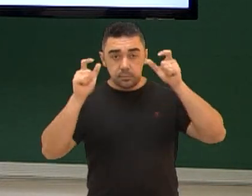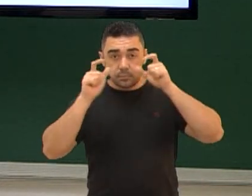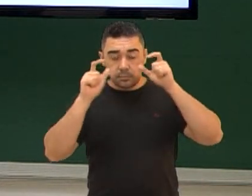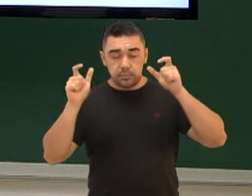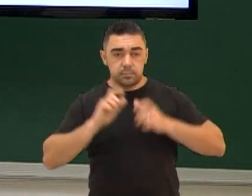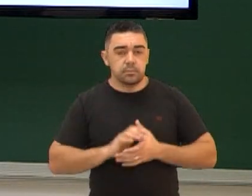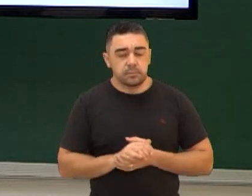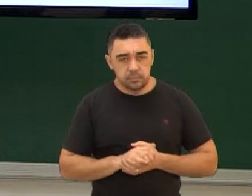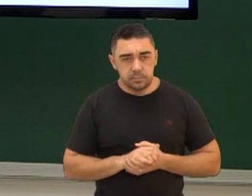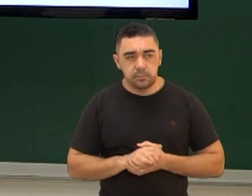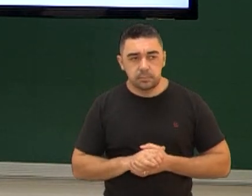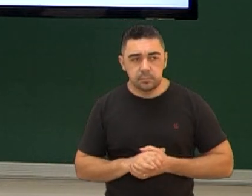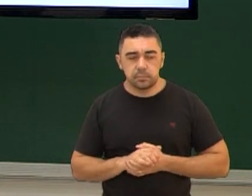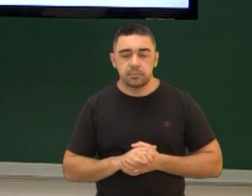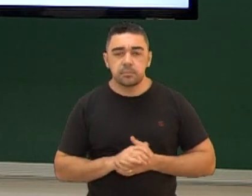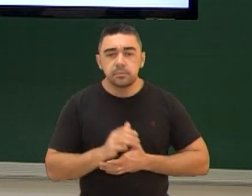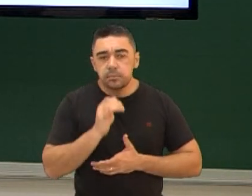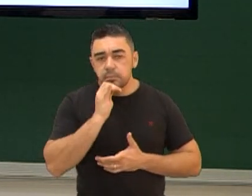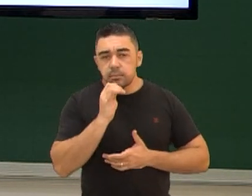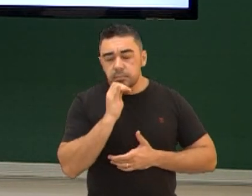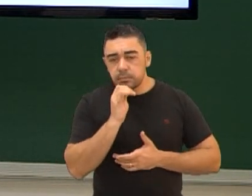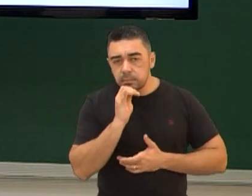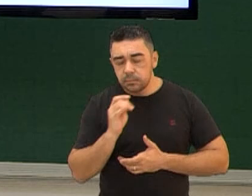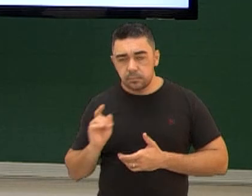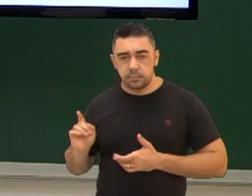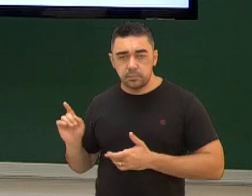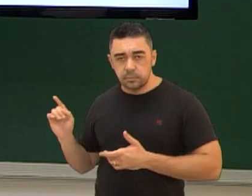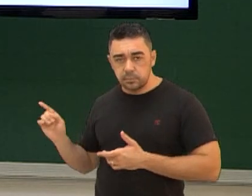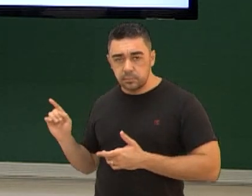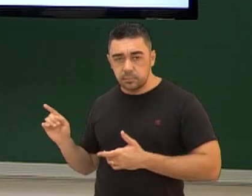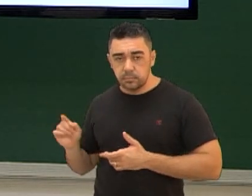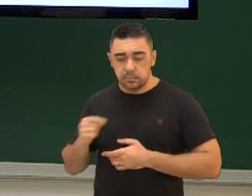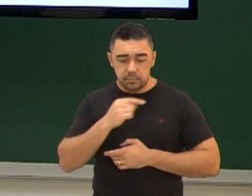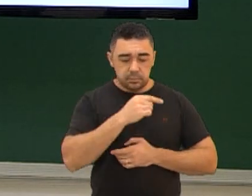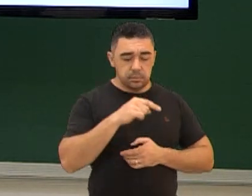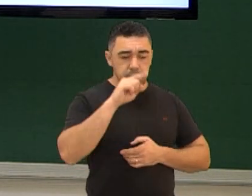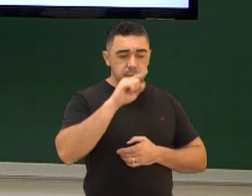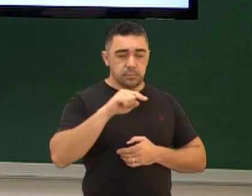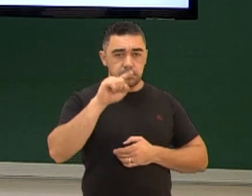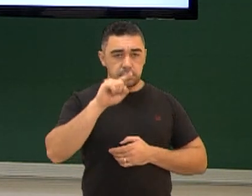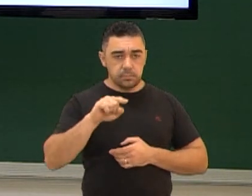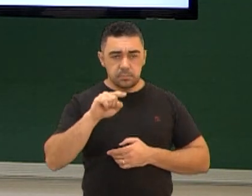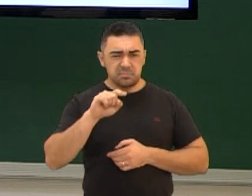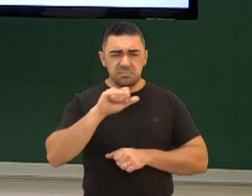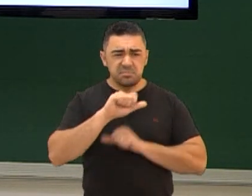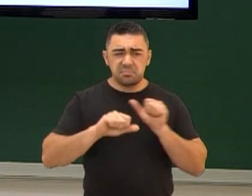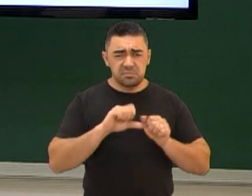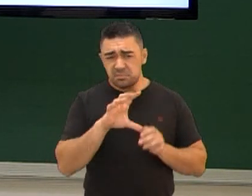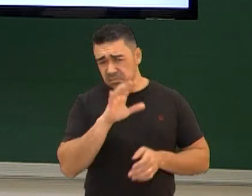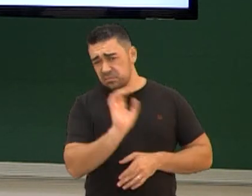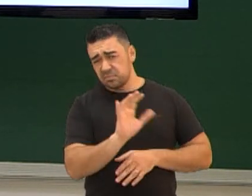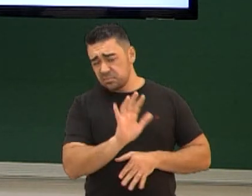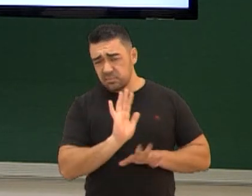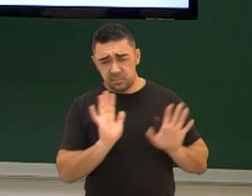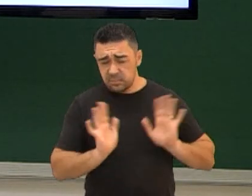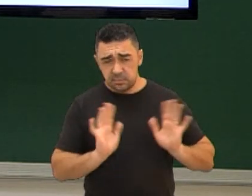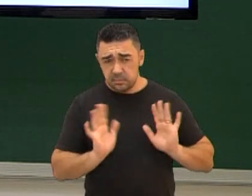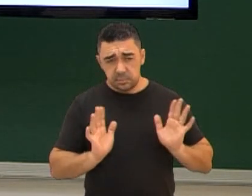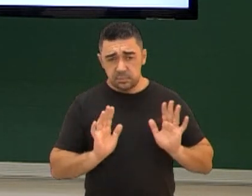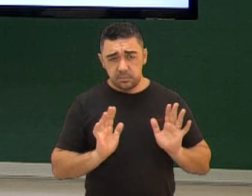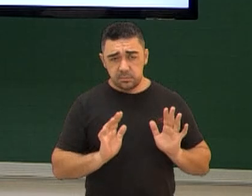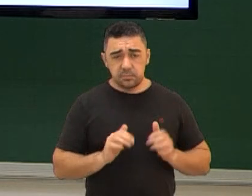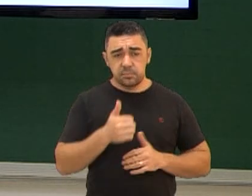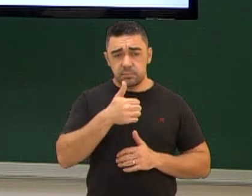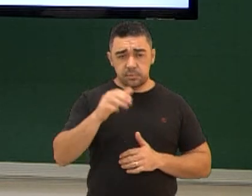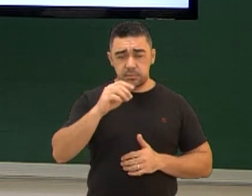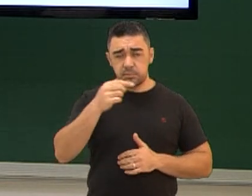tá? É que aqui é micro. Você não precisa nem transformar. Pode deixar o micro aqui mesmo. Tá? O micro é 10